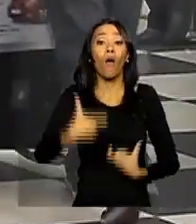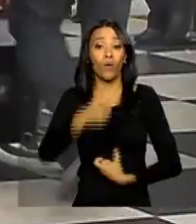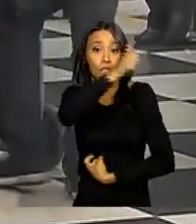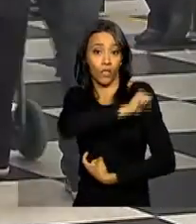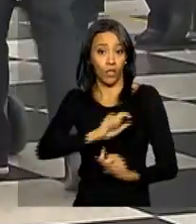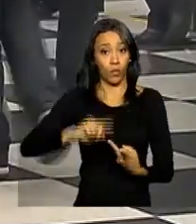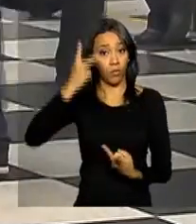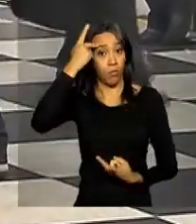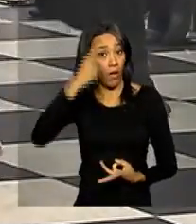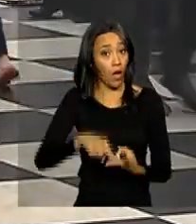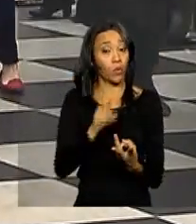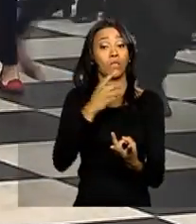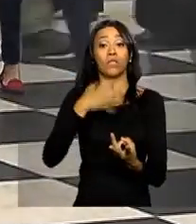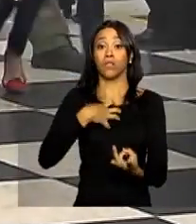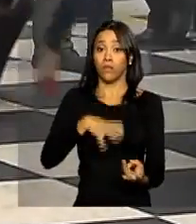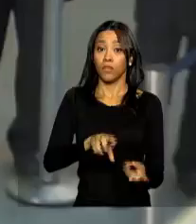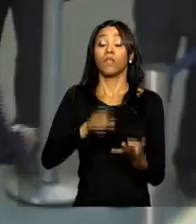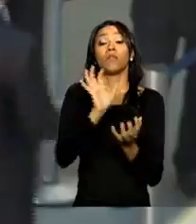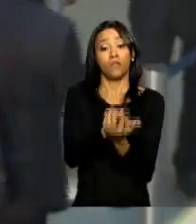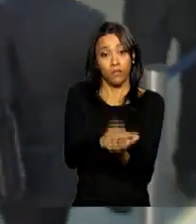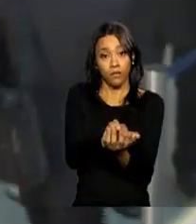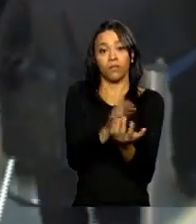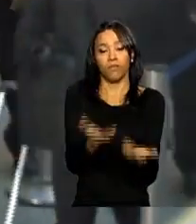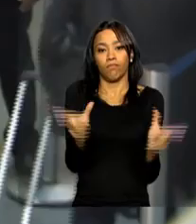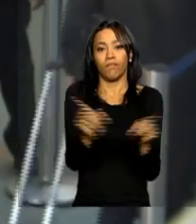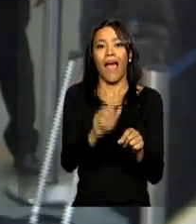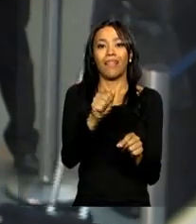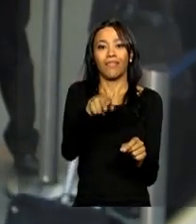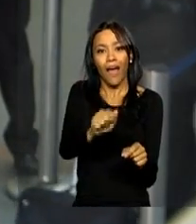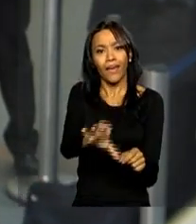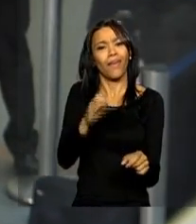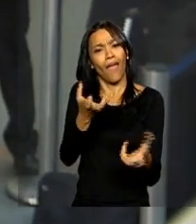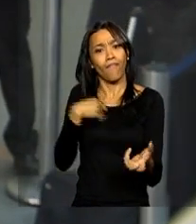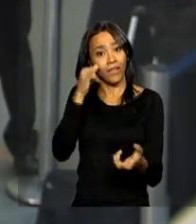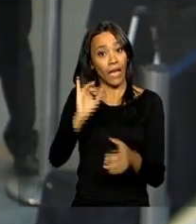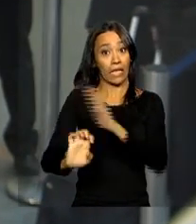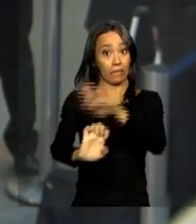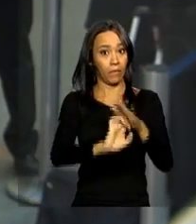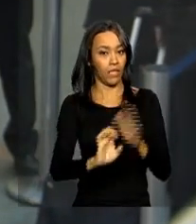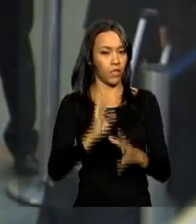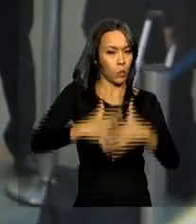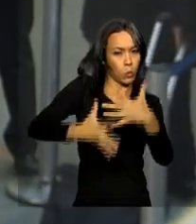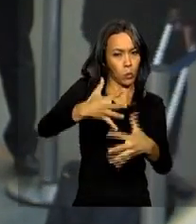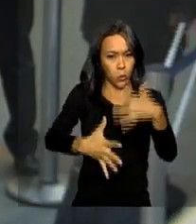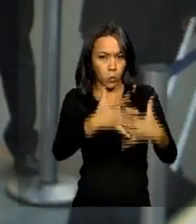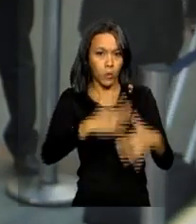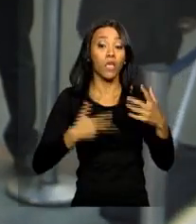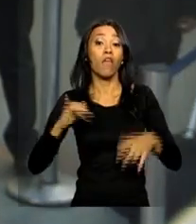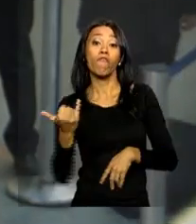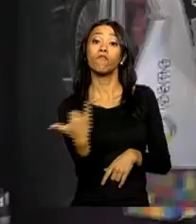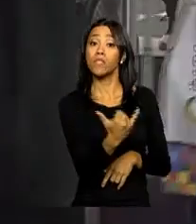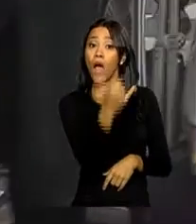do rio de janeiro são paulo salvador e recife a anac quer evitar que as empresas façam overbooking e também informa aos passageiros